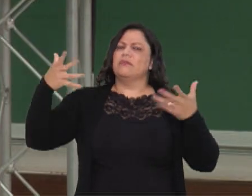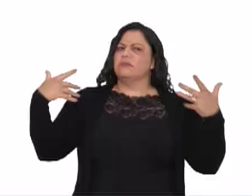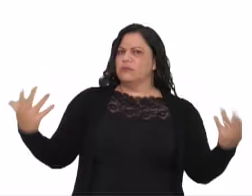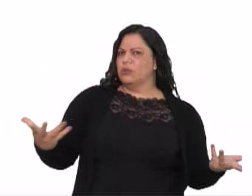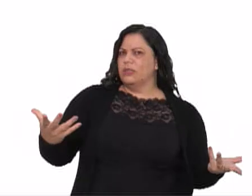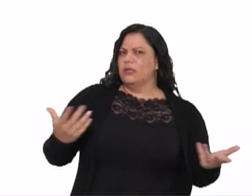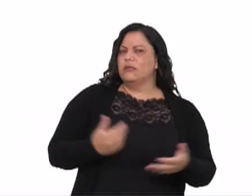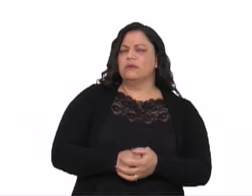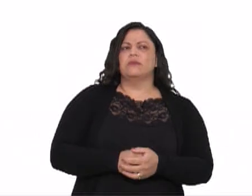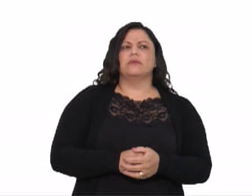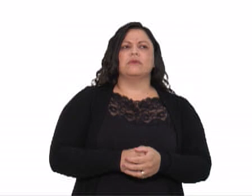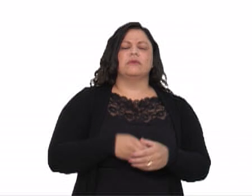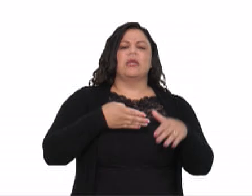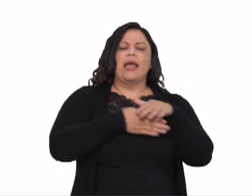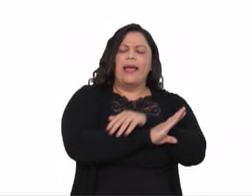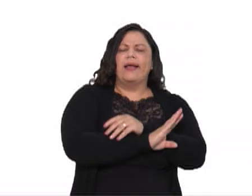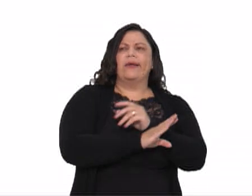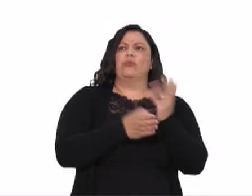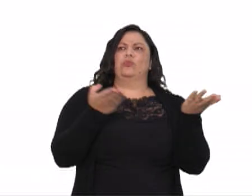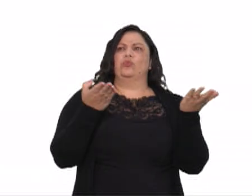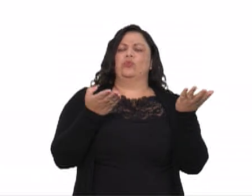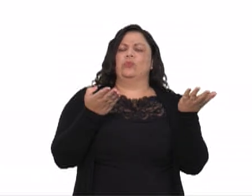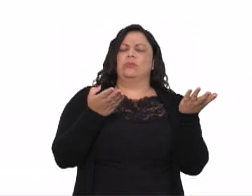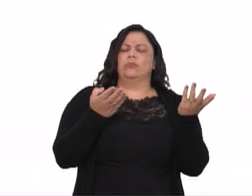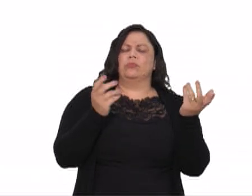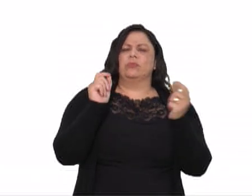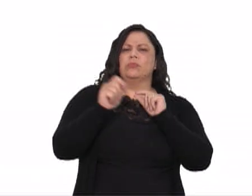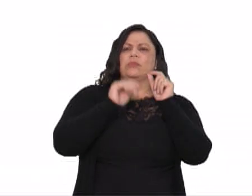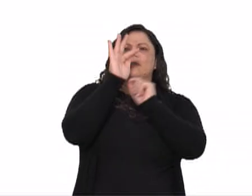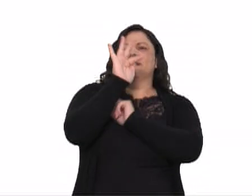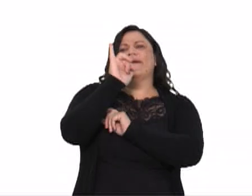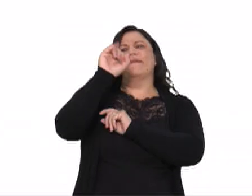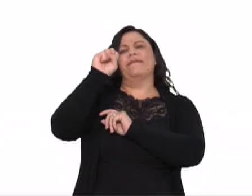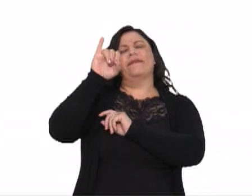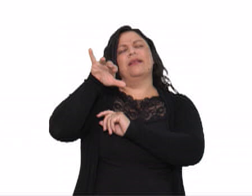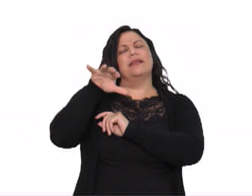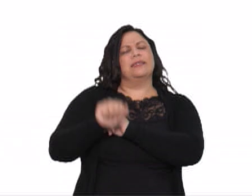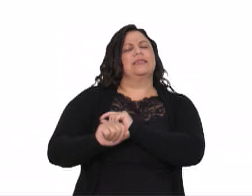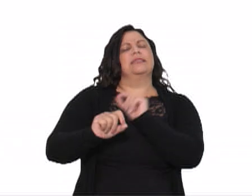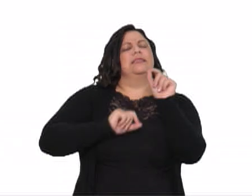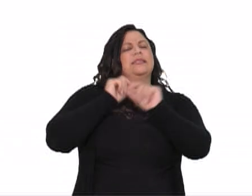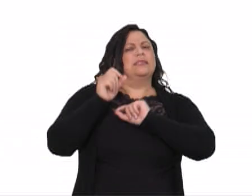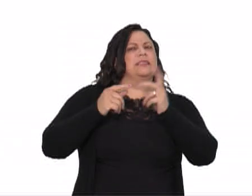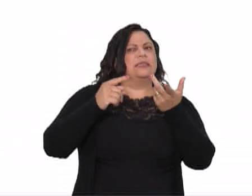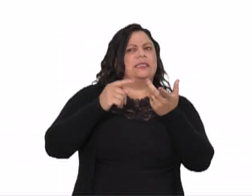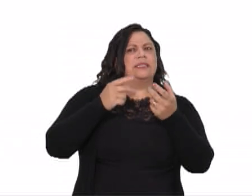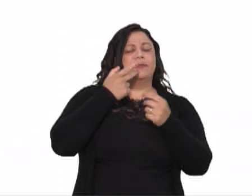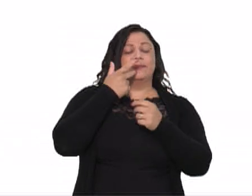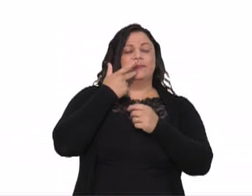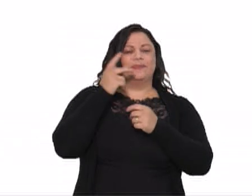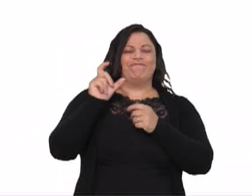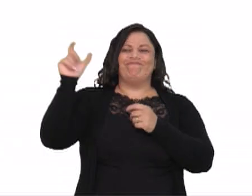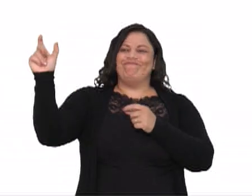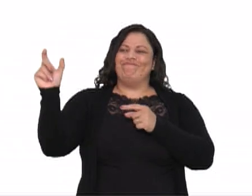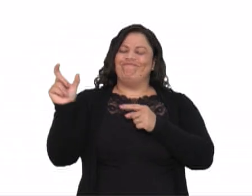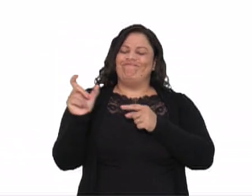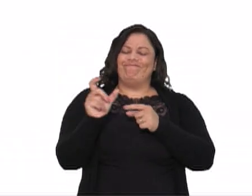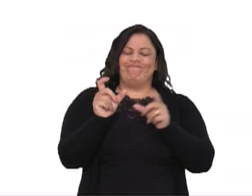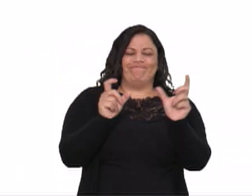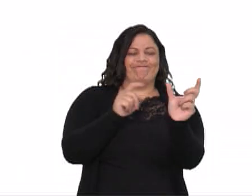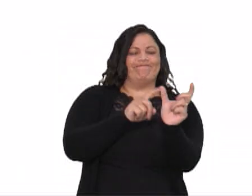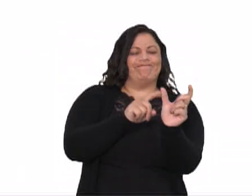e físicas são palavras que eu pronuncio mais forte a antepenúltima. Olha